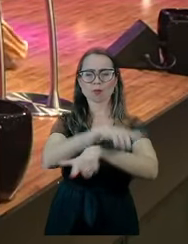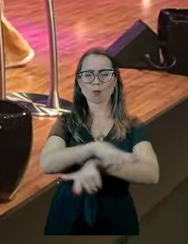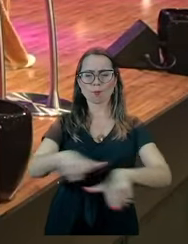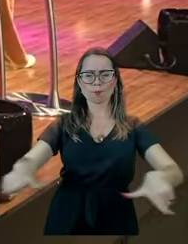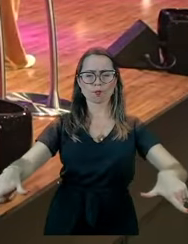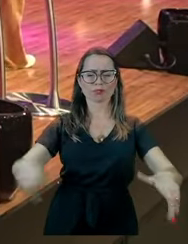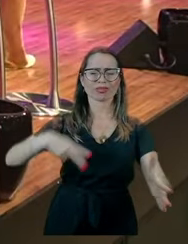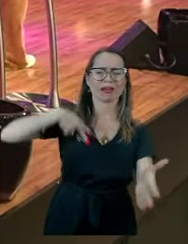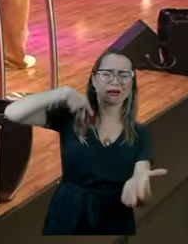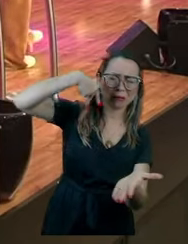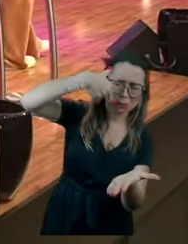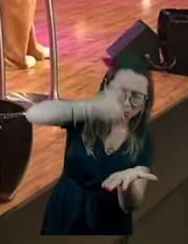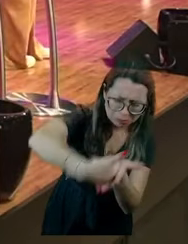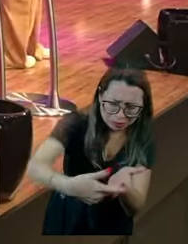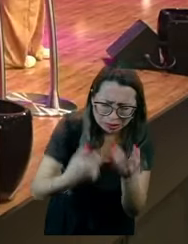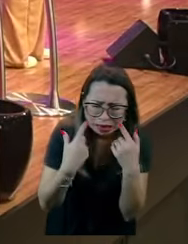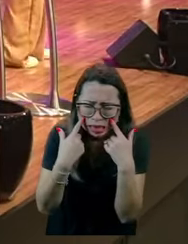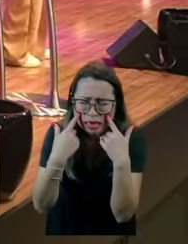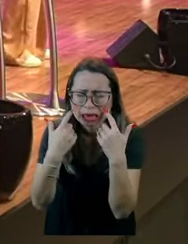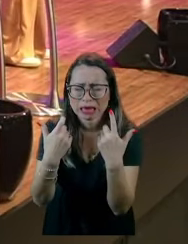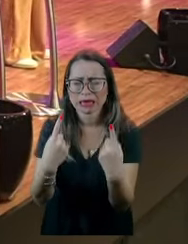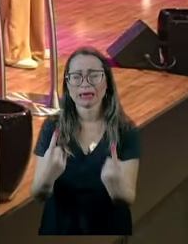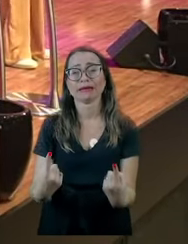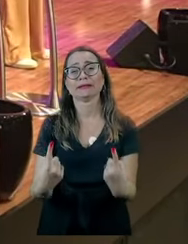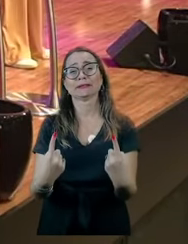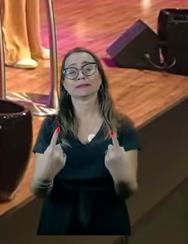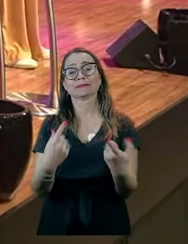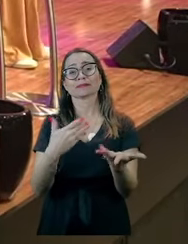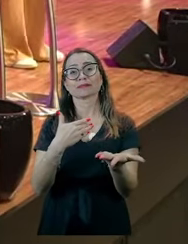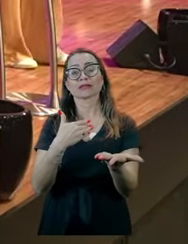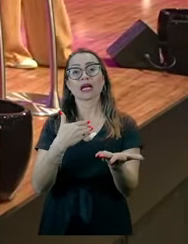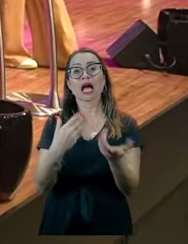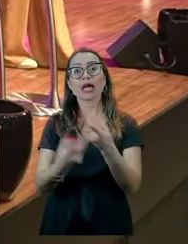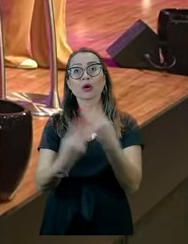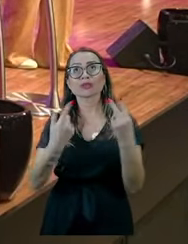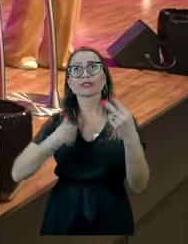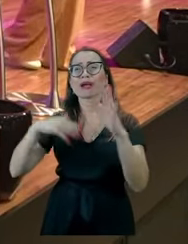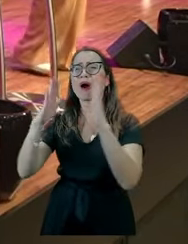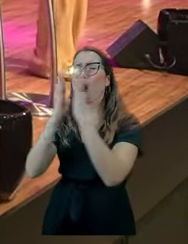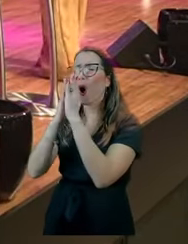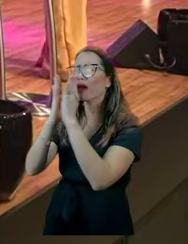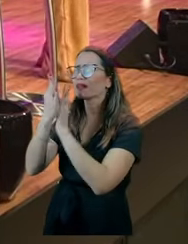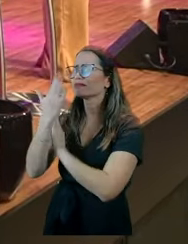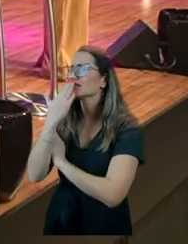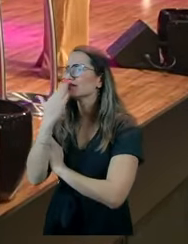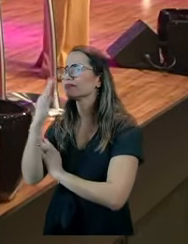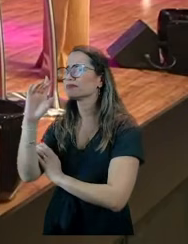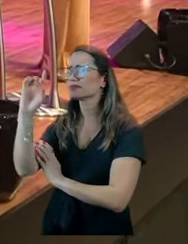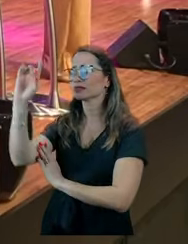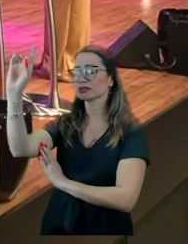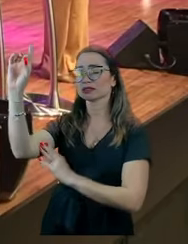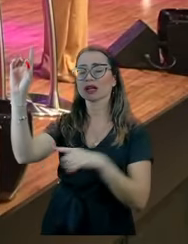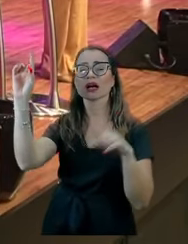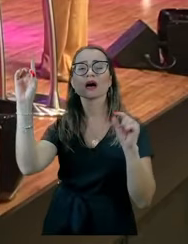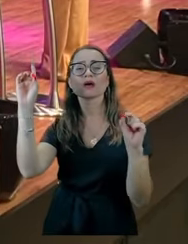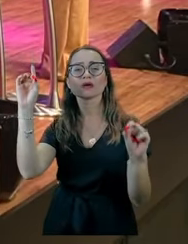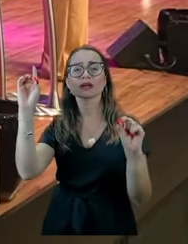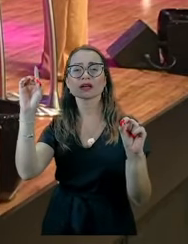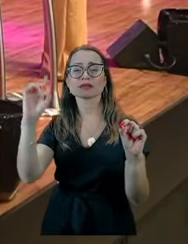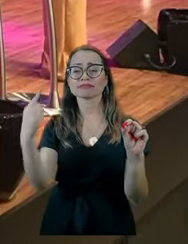comecei a orar. Uma das coisas que eu tenho orado e clamado são para que nós como